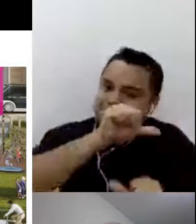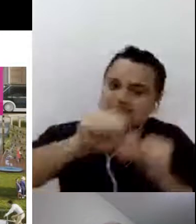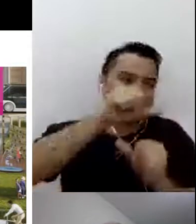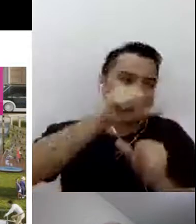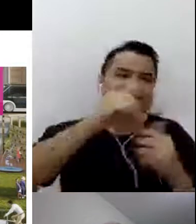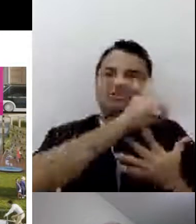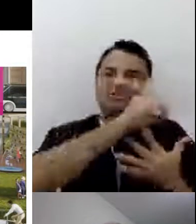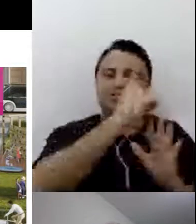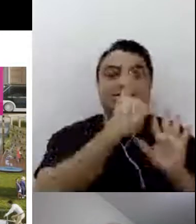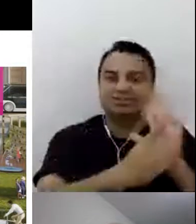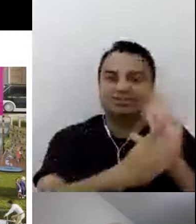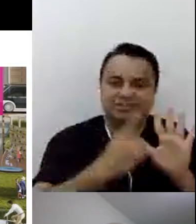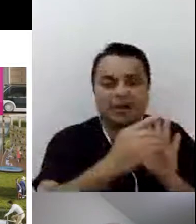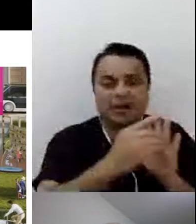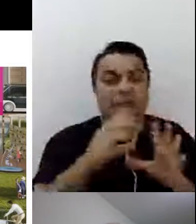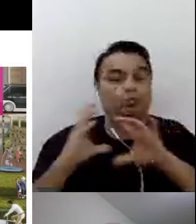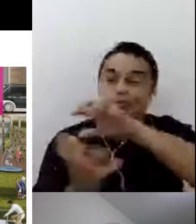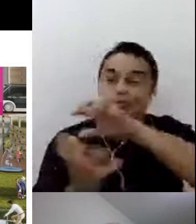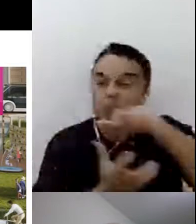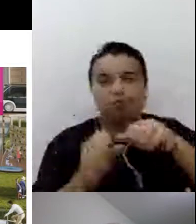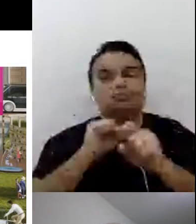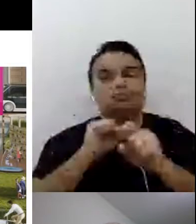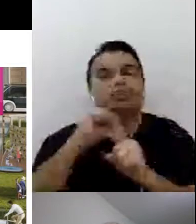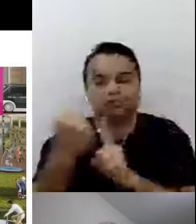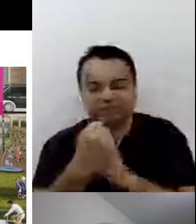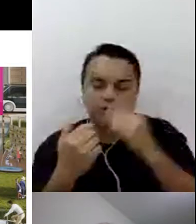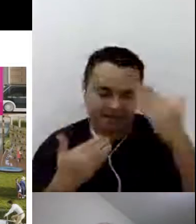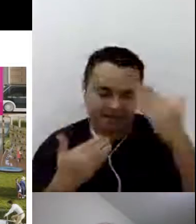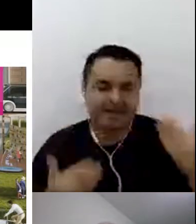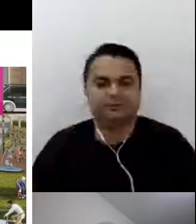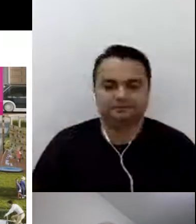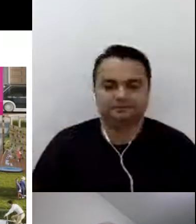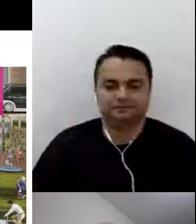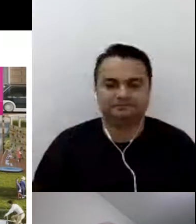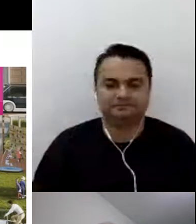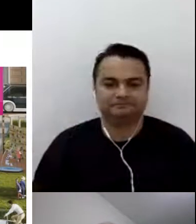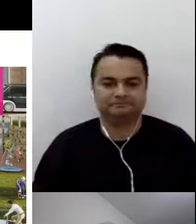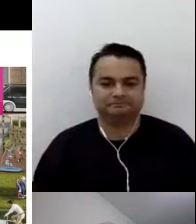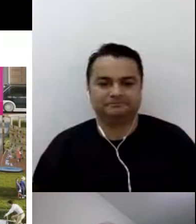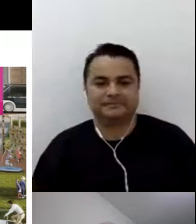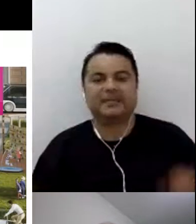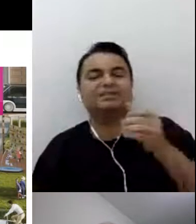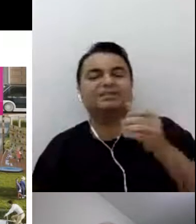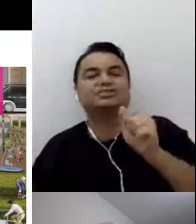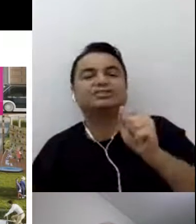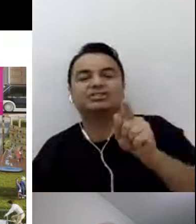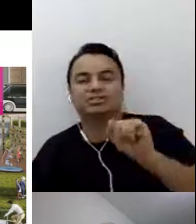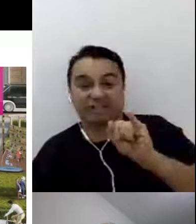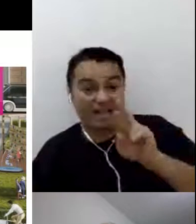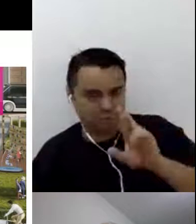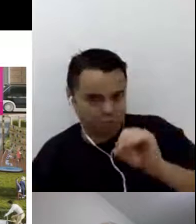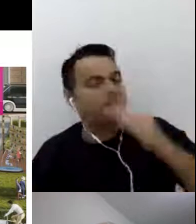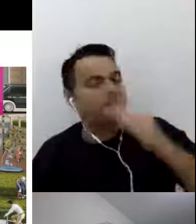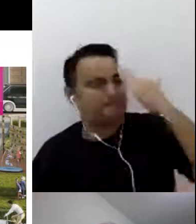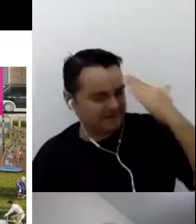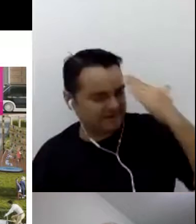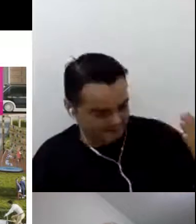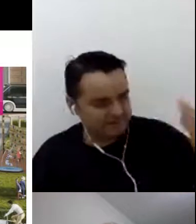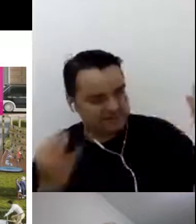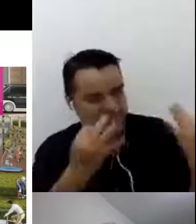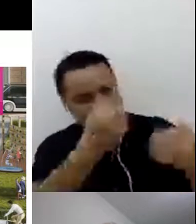do nosso mundo, da nossa sociedade. Obrigado, pessoal. Perfeito, Gustavo. Muito legal. Obrigado aí para toda essa